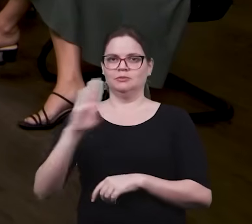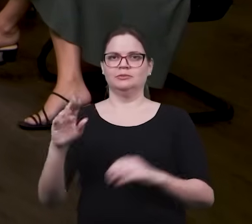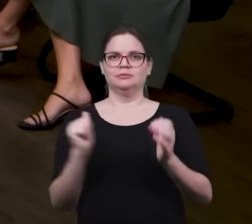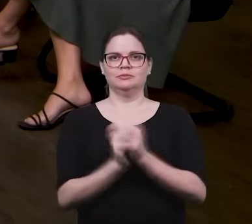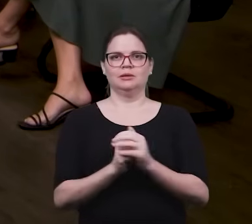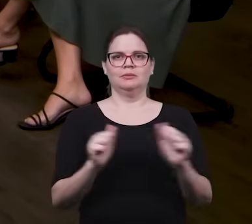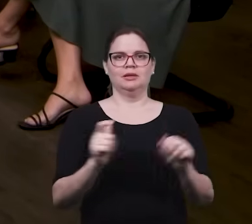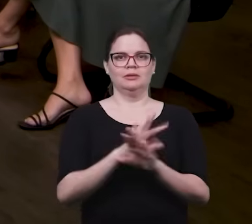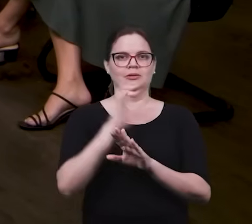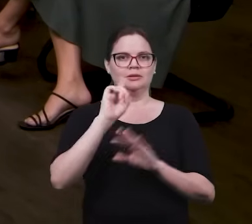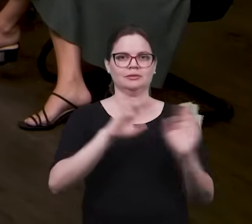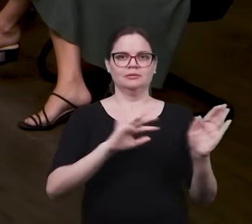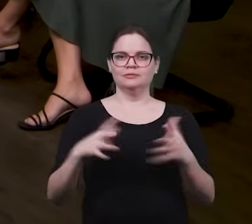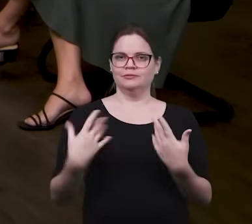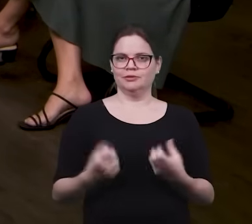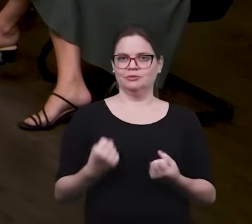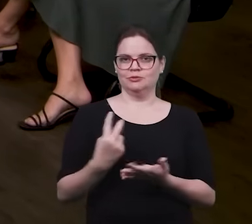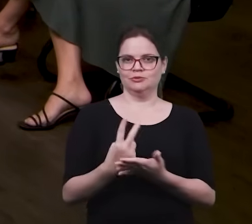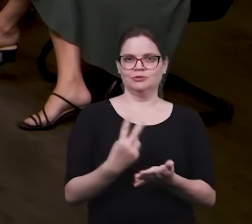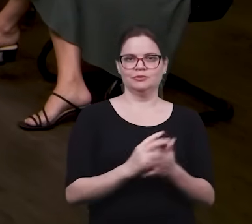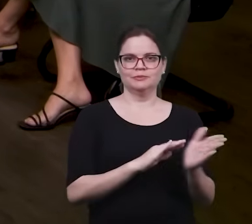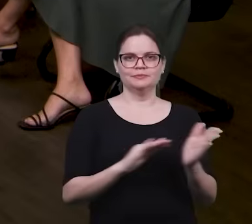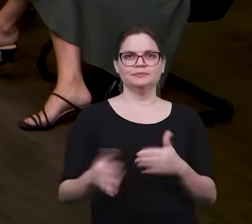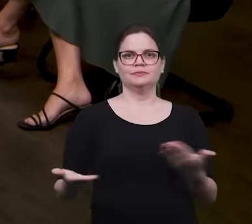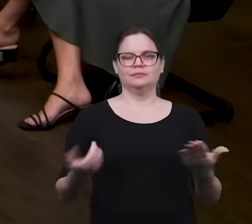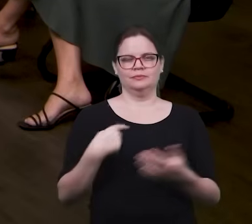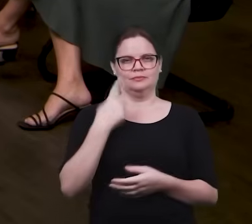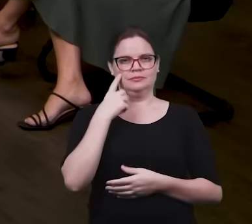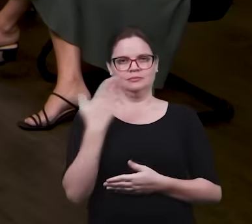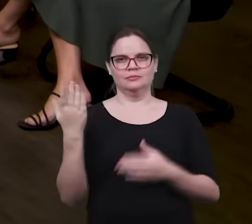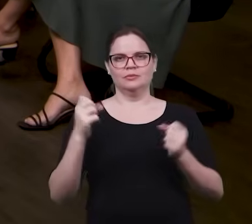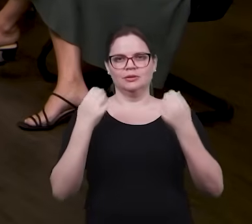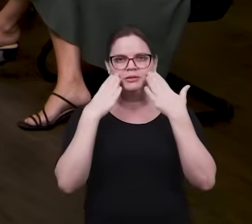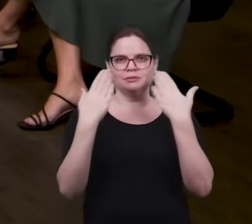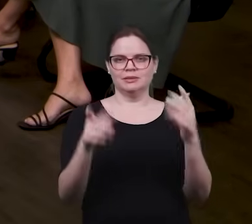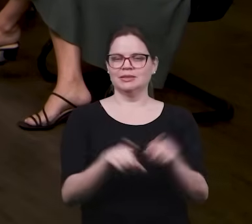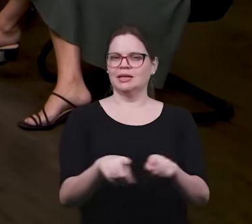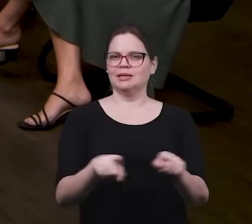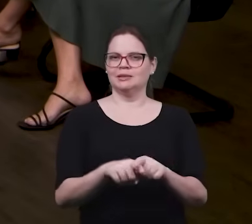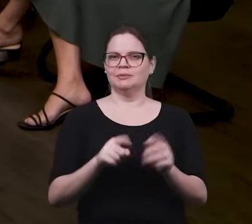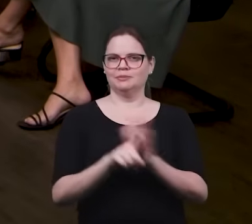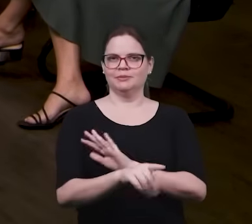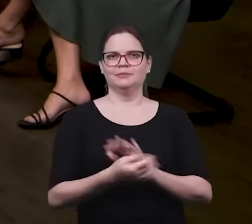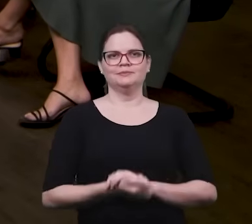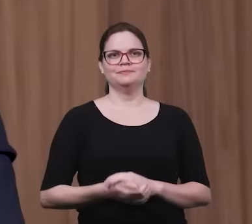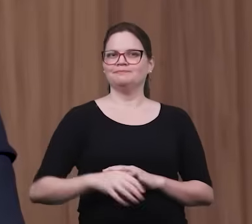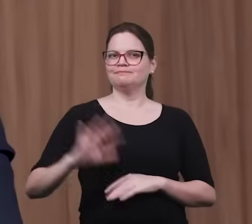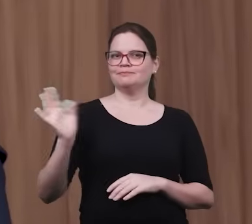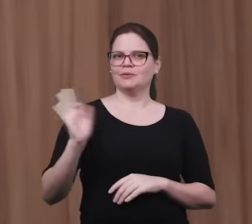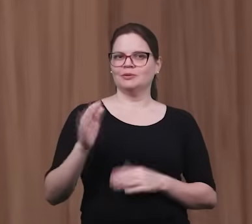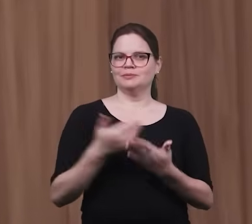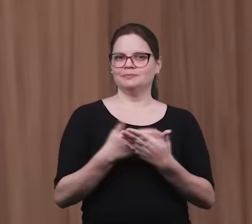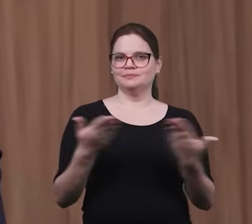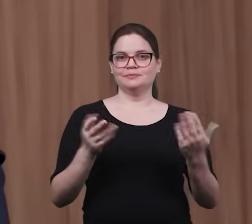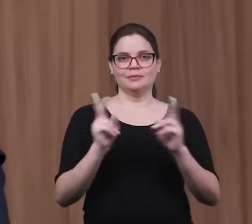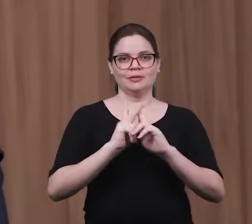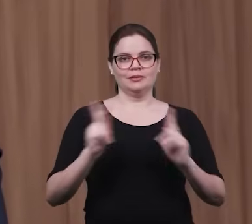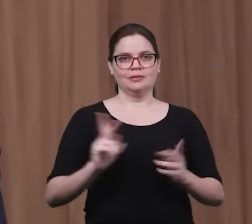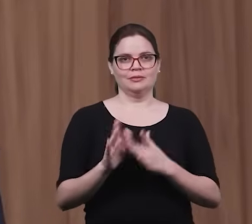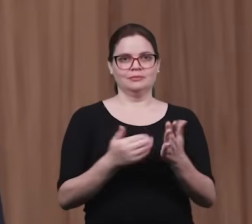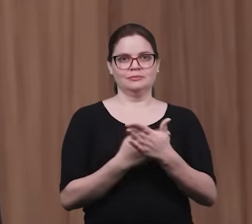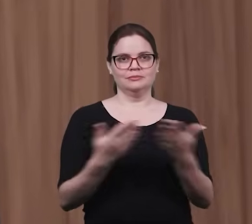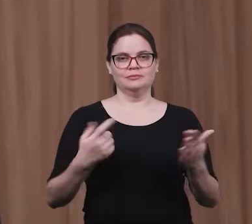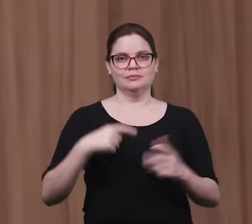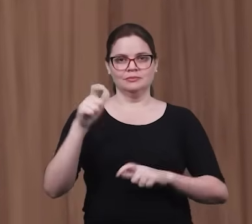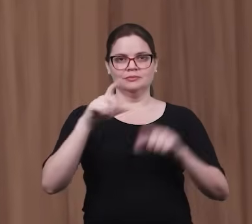bênção. Glória a Jesus. Vamos seguir? Amém. Vamos seguir. Agora, o Leandro, você pode se apresentar e fazer sua pergunta. Olá, a paz do Senhor, os irmãos,